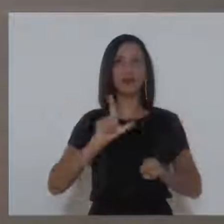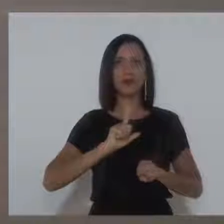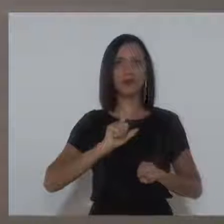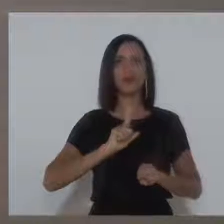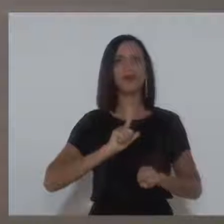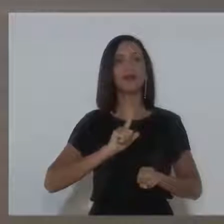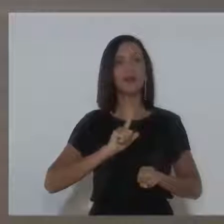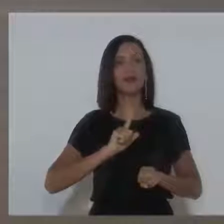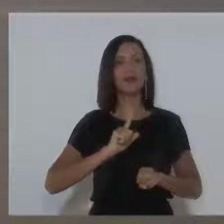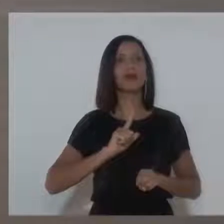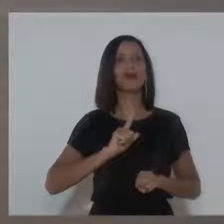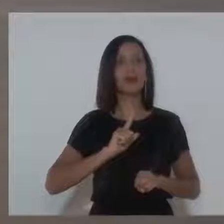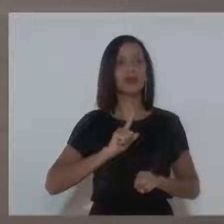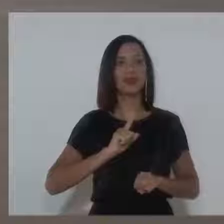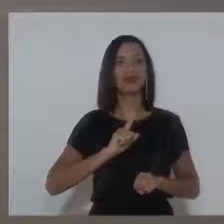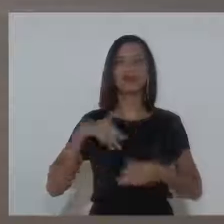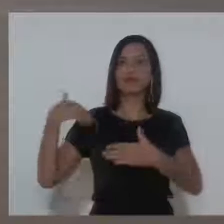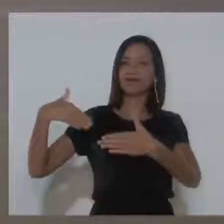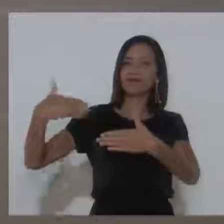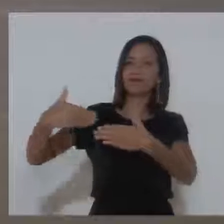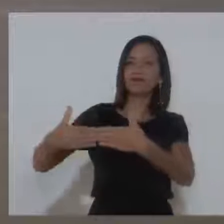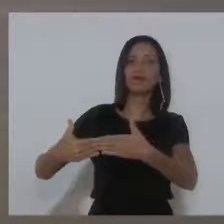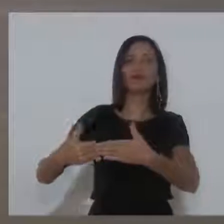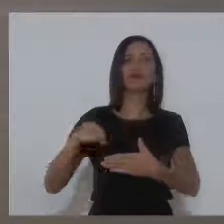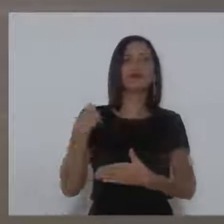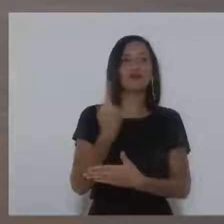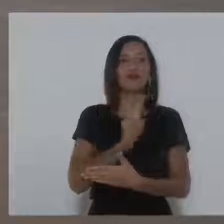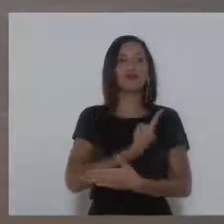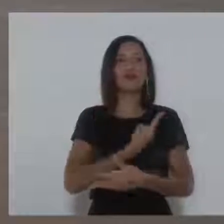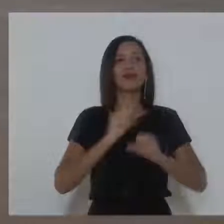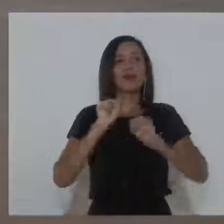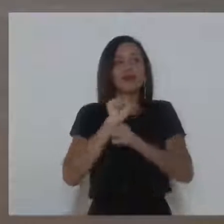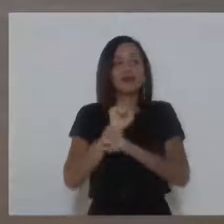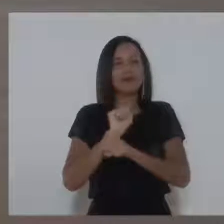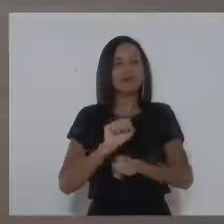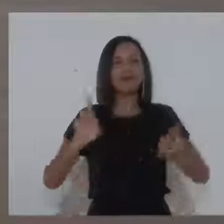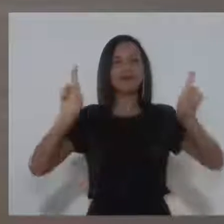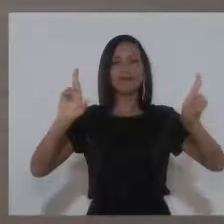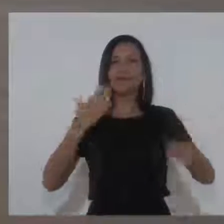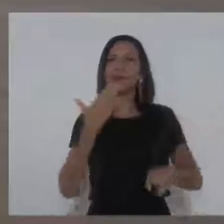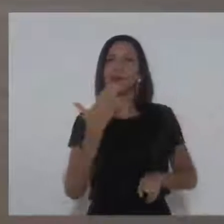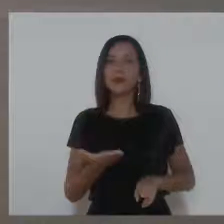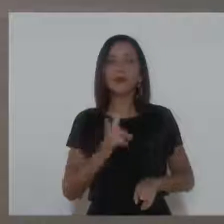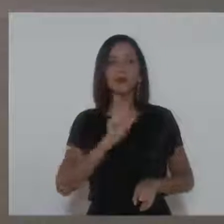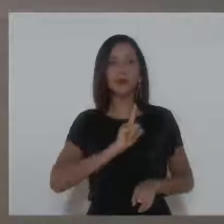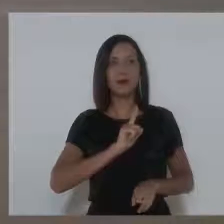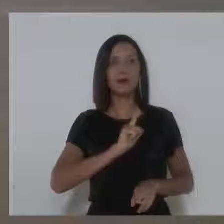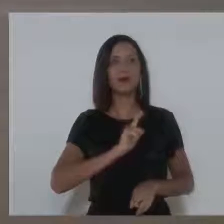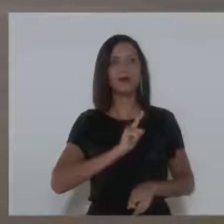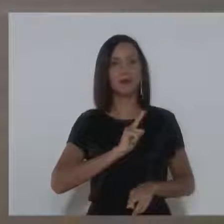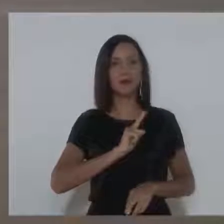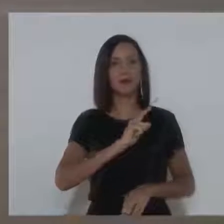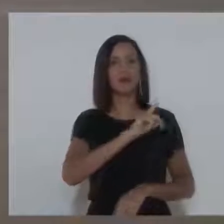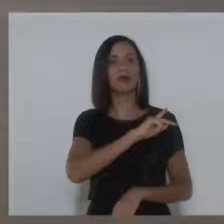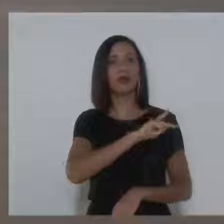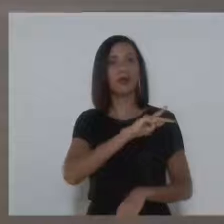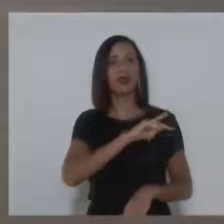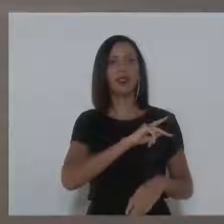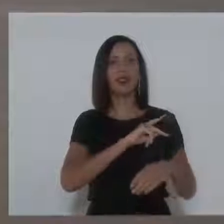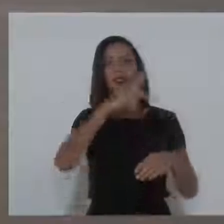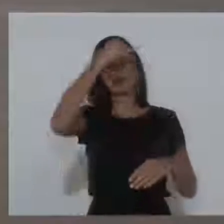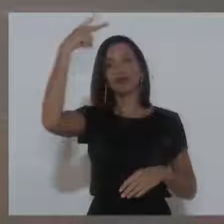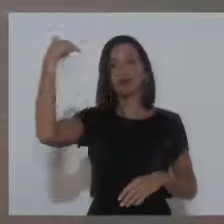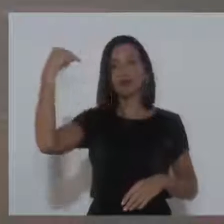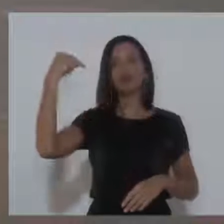nesses dias que realmente aconteceu o que nós esperávamos, né? O que nós pedíamos ao executivo, que era para deixar da